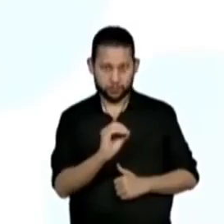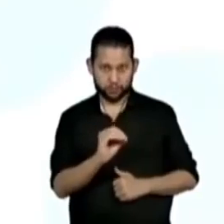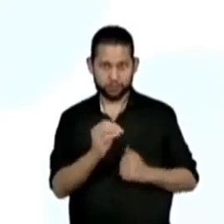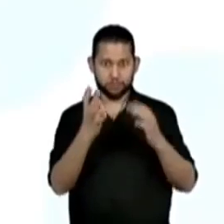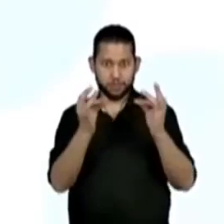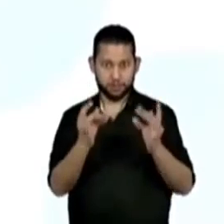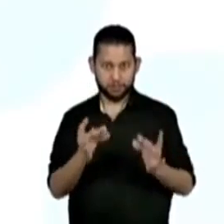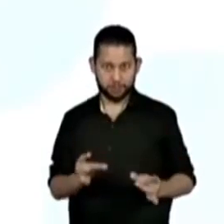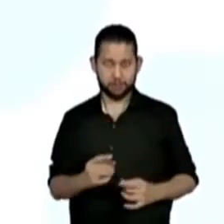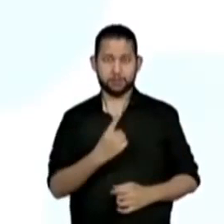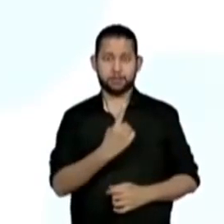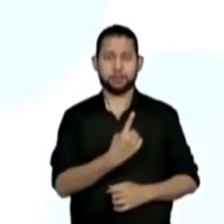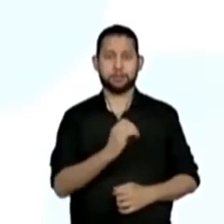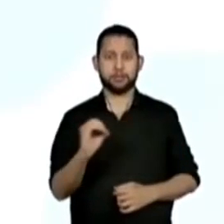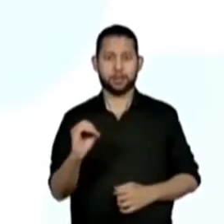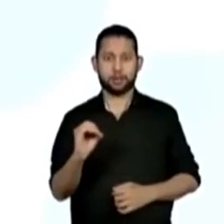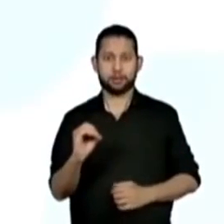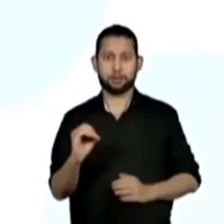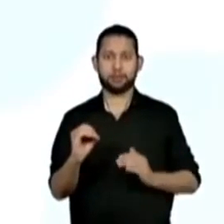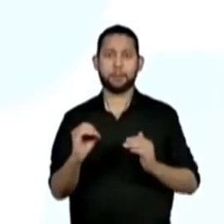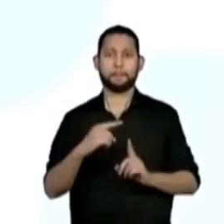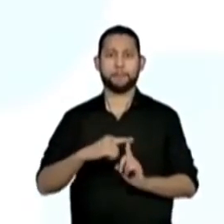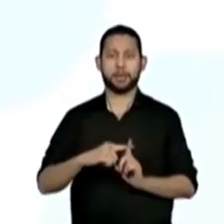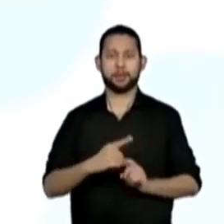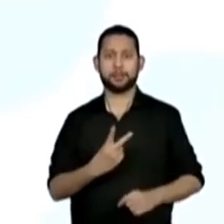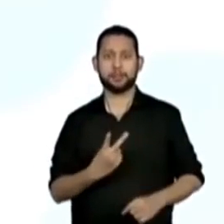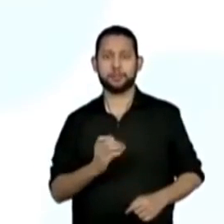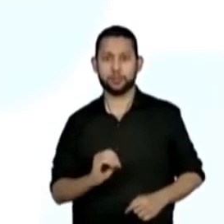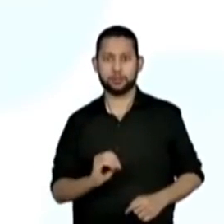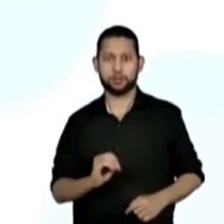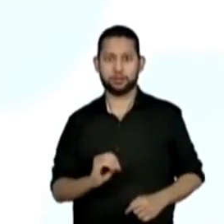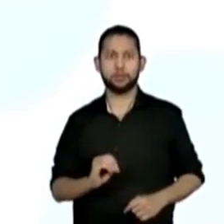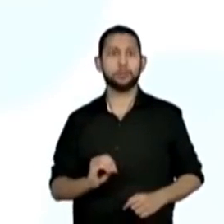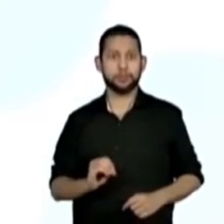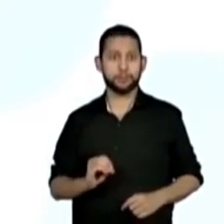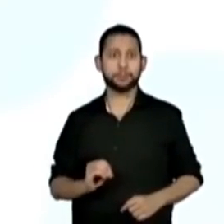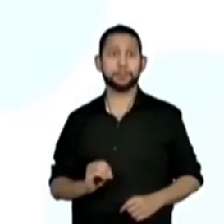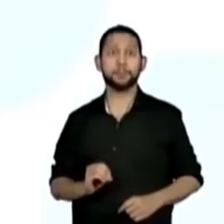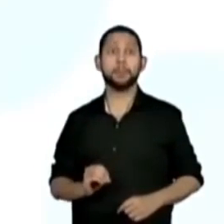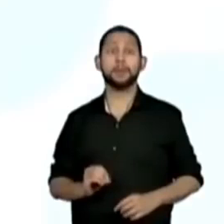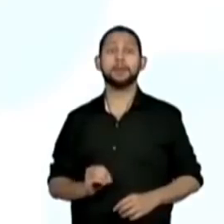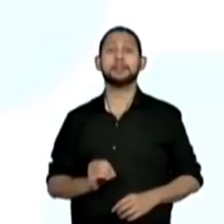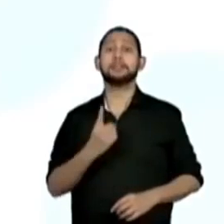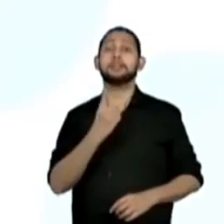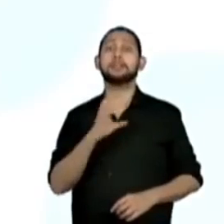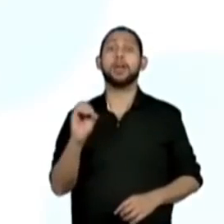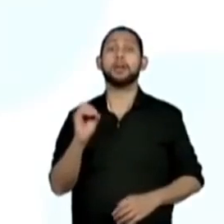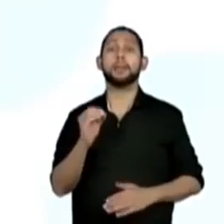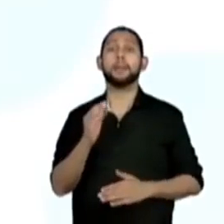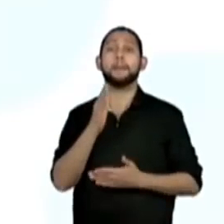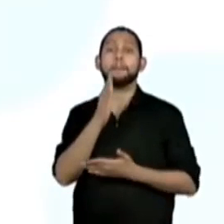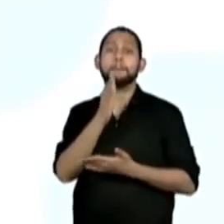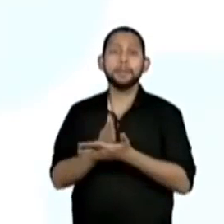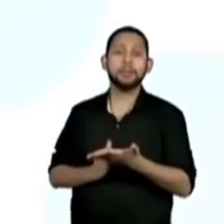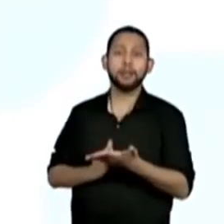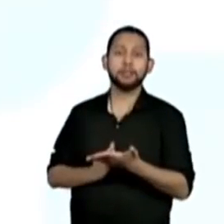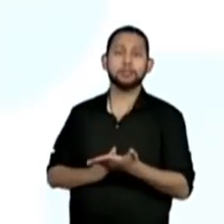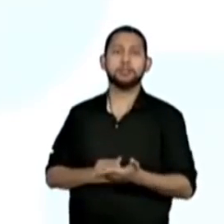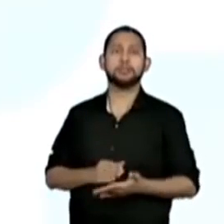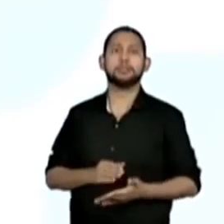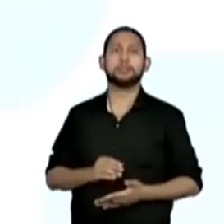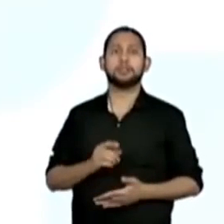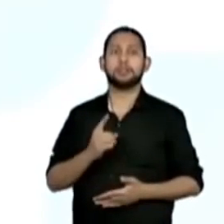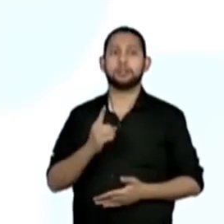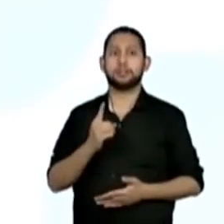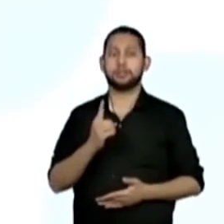20 não é 120 Vamos pensar então na metade de 100 Qual é a dividido por 2 não